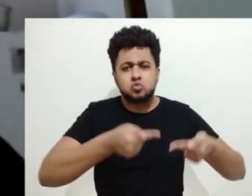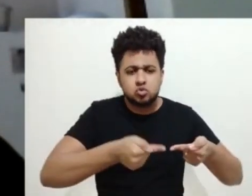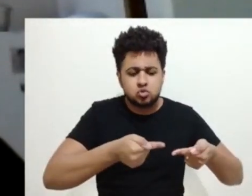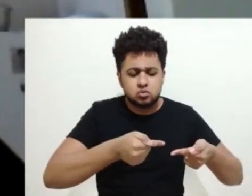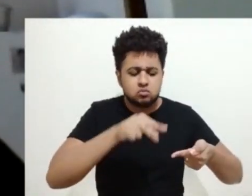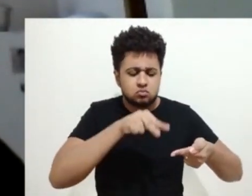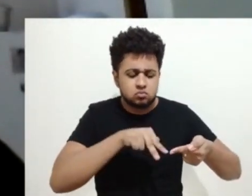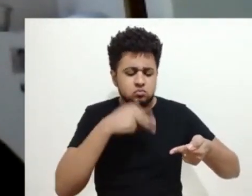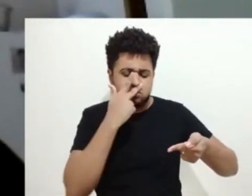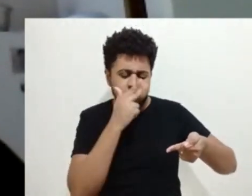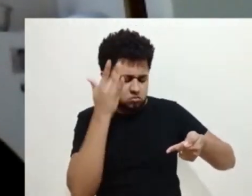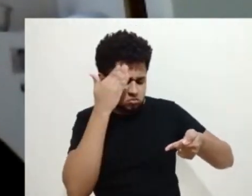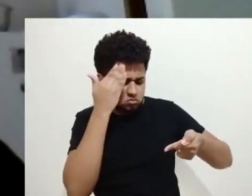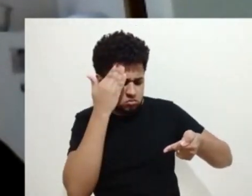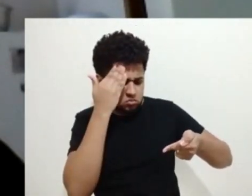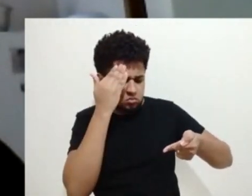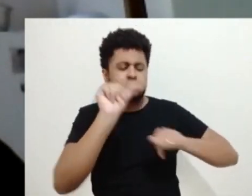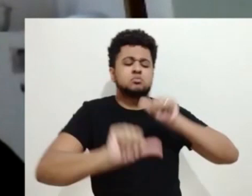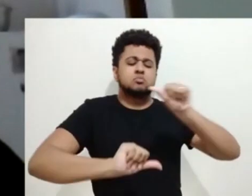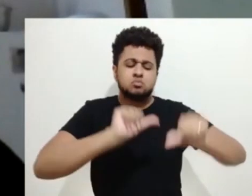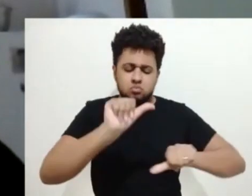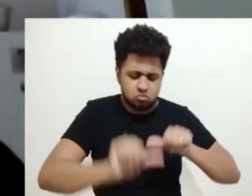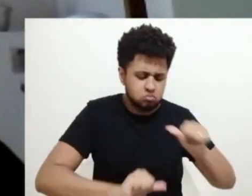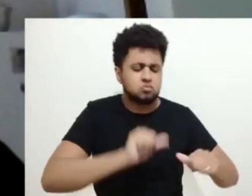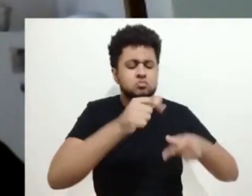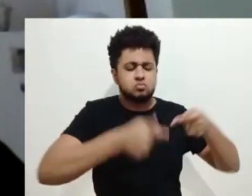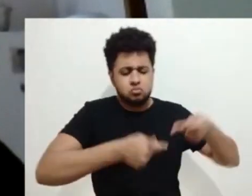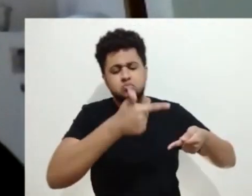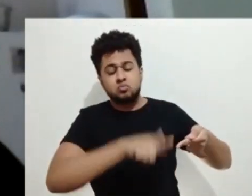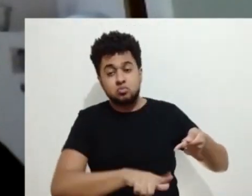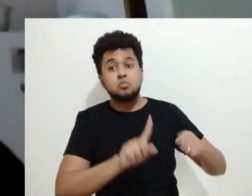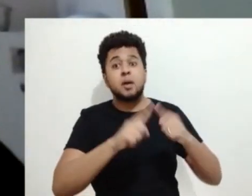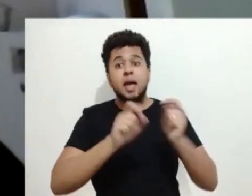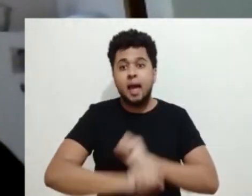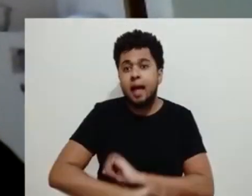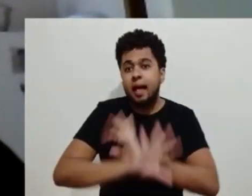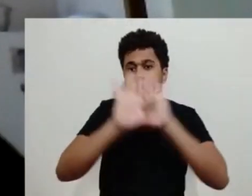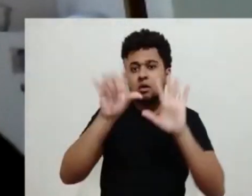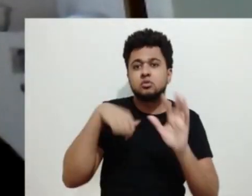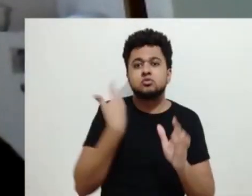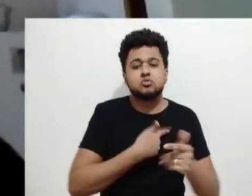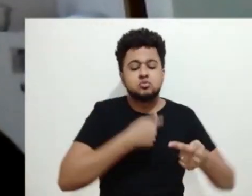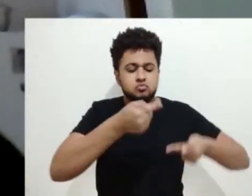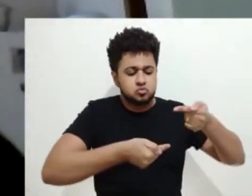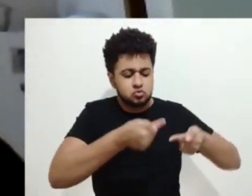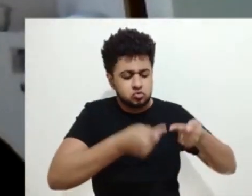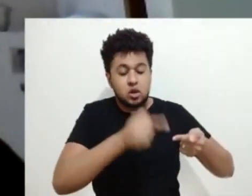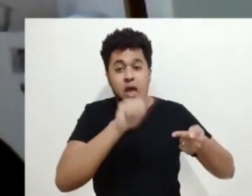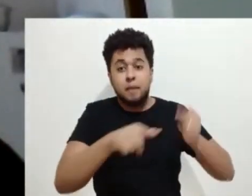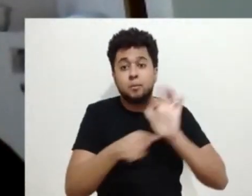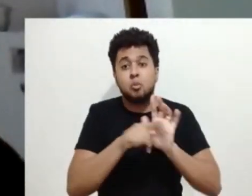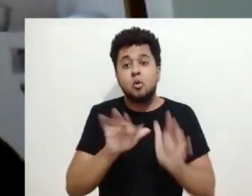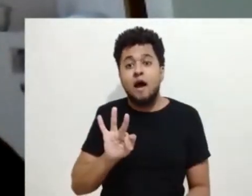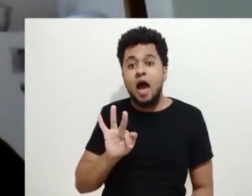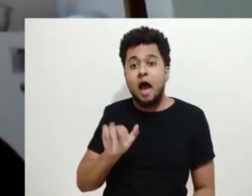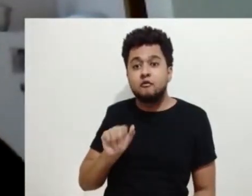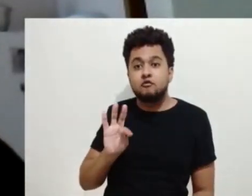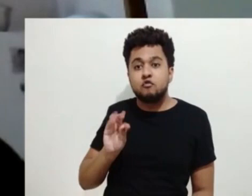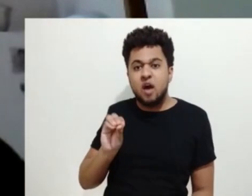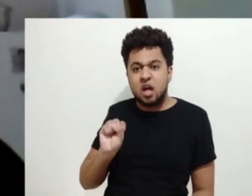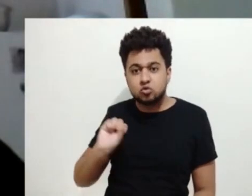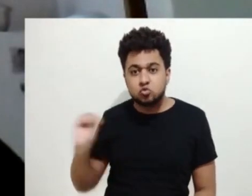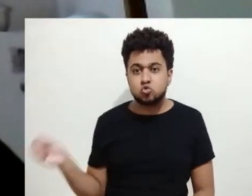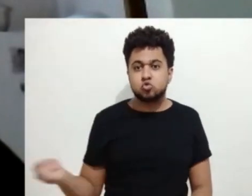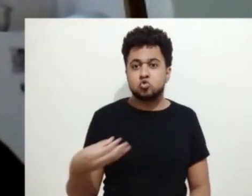a gente está sempre rediscutindo aquilo que a gente acha que sabe, né? Mas é preciso ficar claro